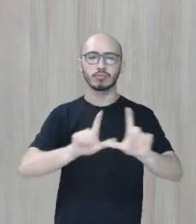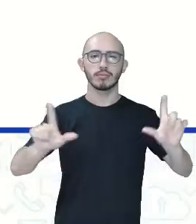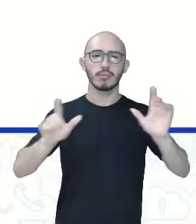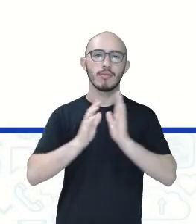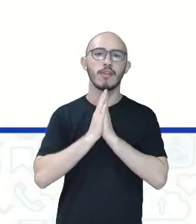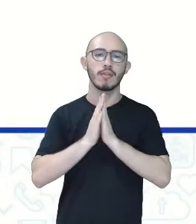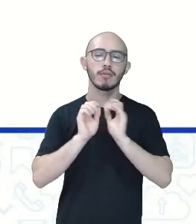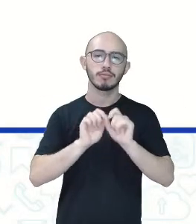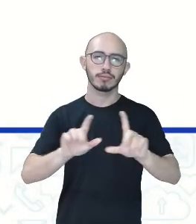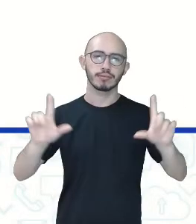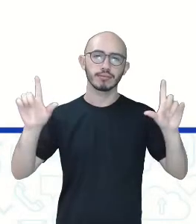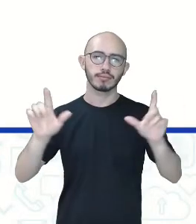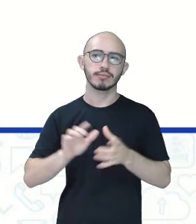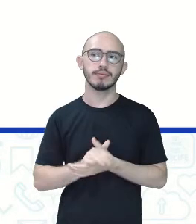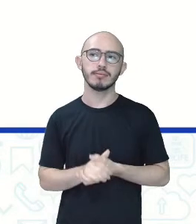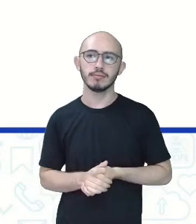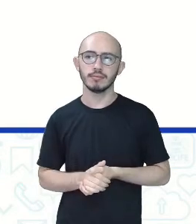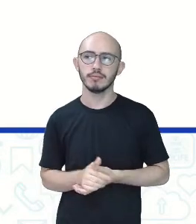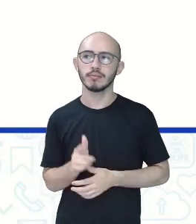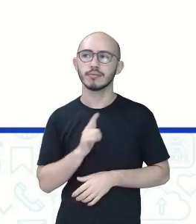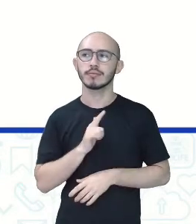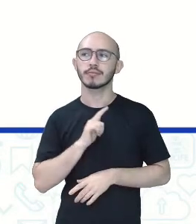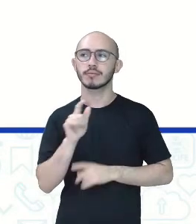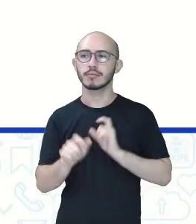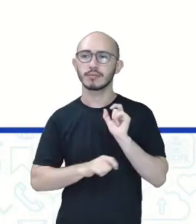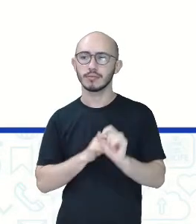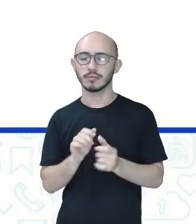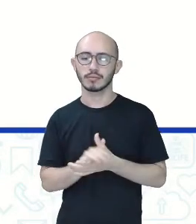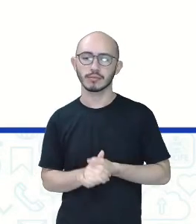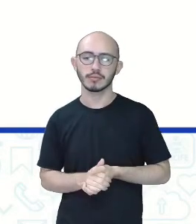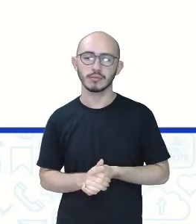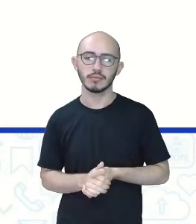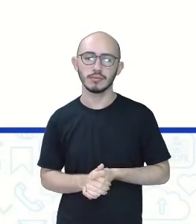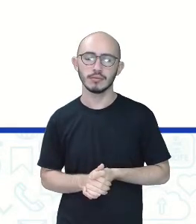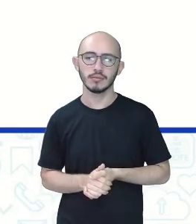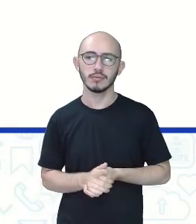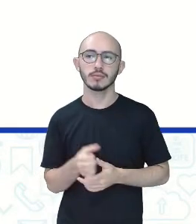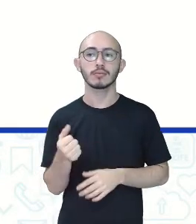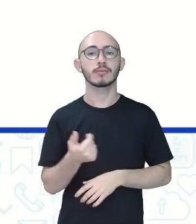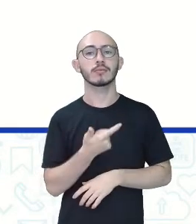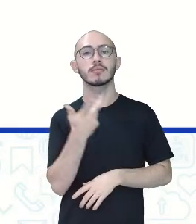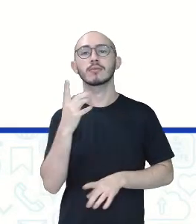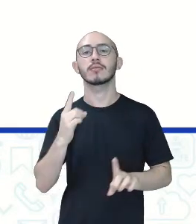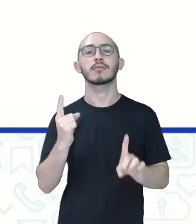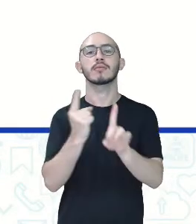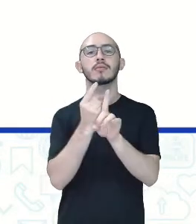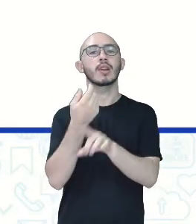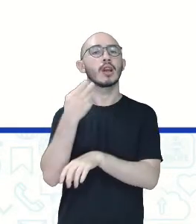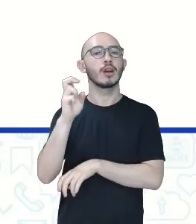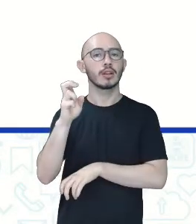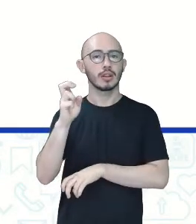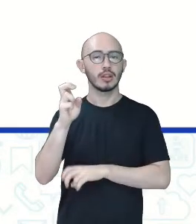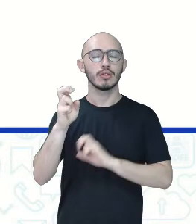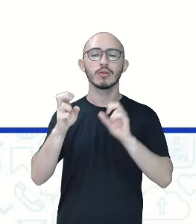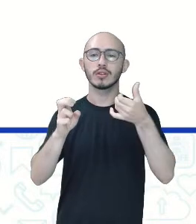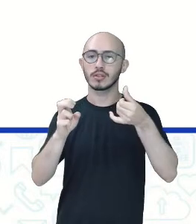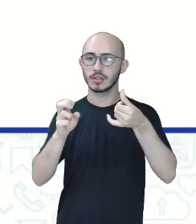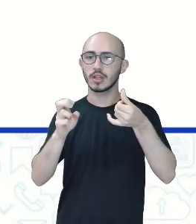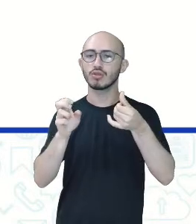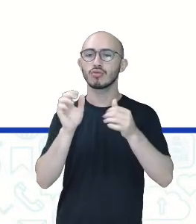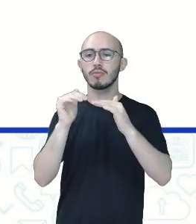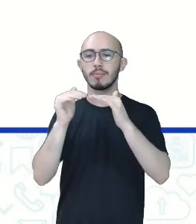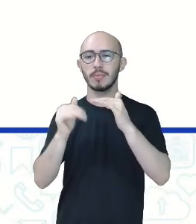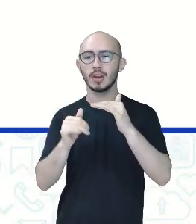favor. E aí, quando a gente coloca esses valores aí e encontra o quinto e o sexto